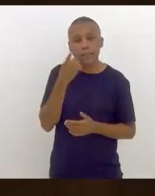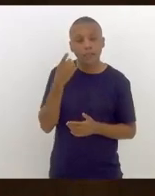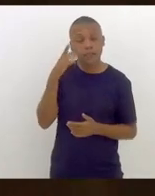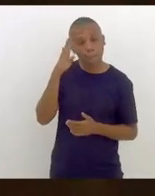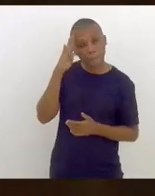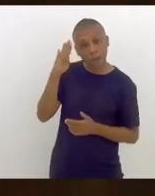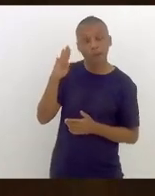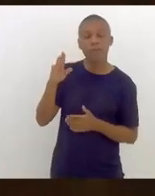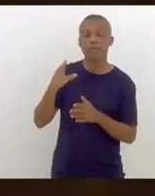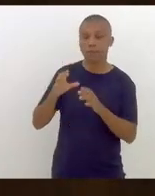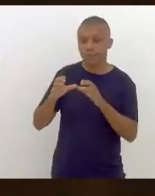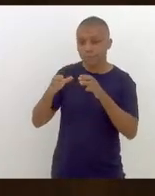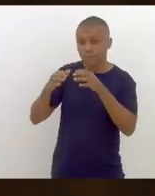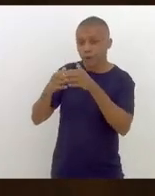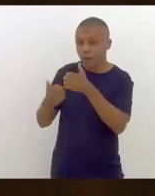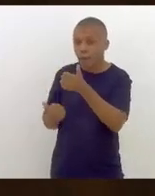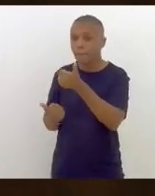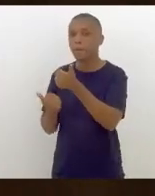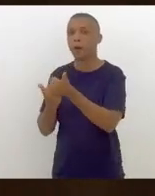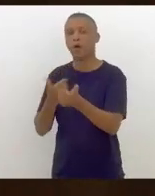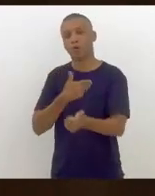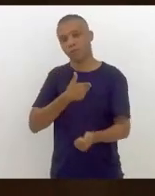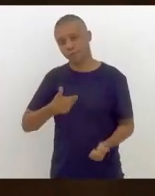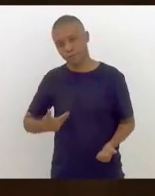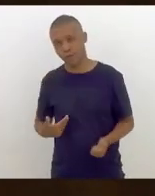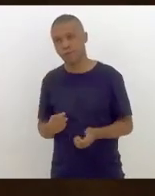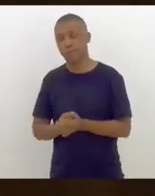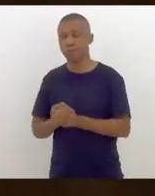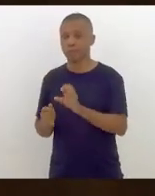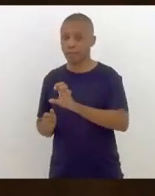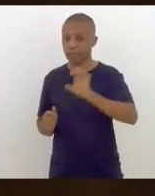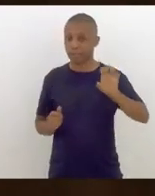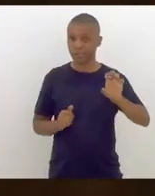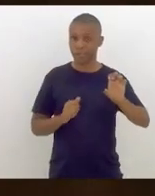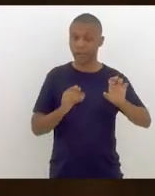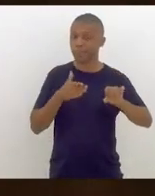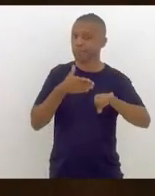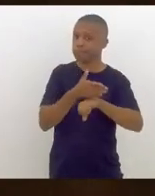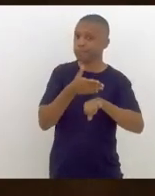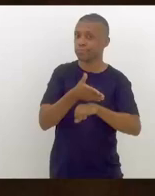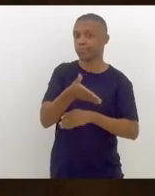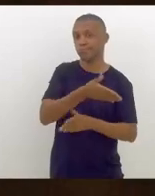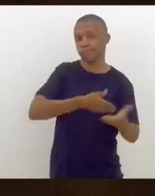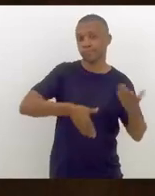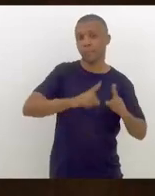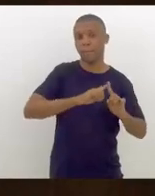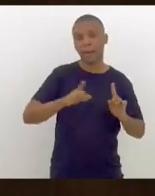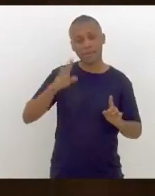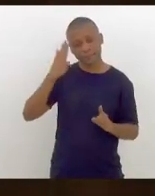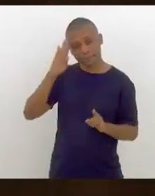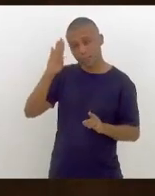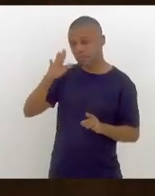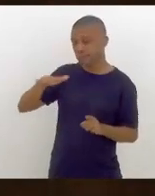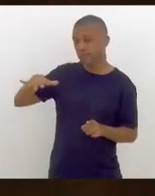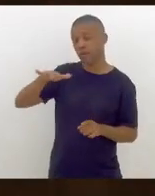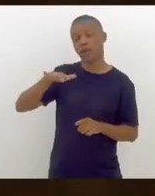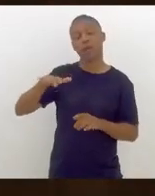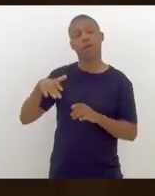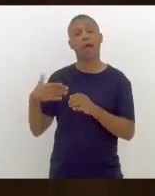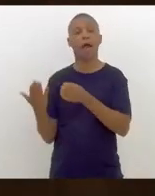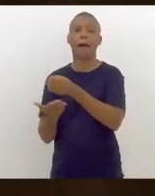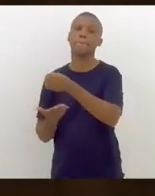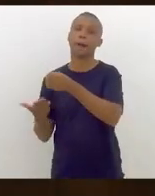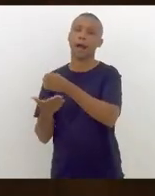da bancada do governo porque a esquerda está sempre presente mas sobretudos da bancada do governo que estão